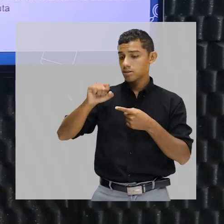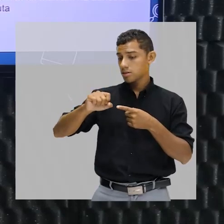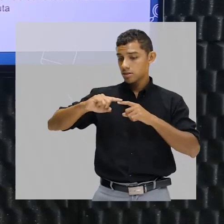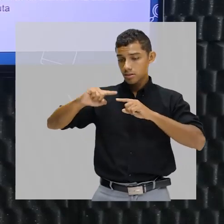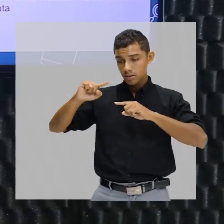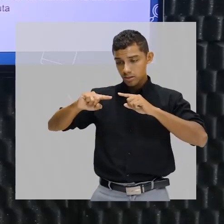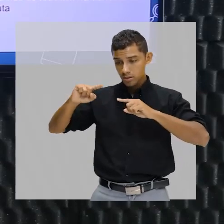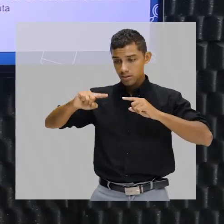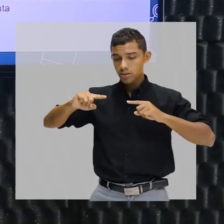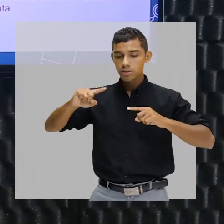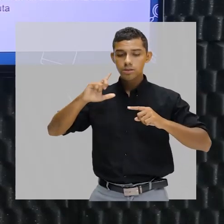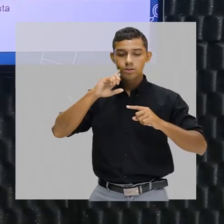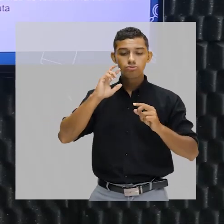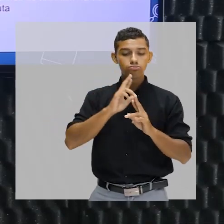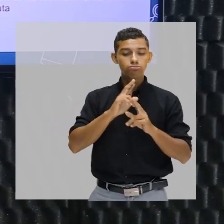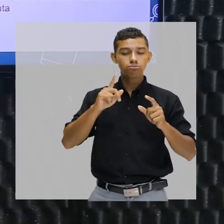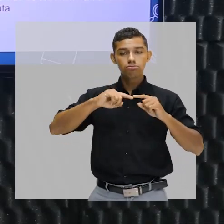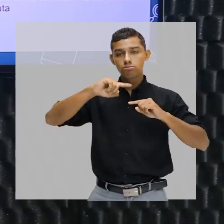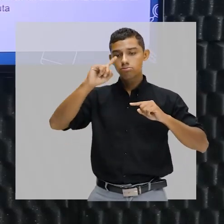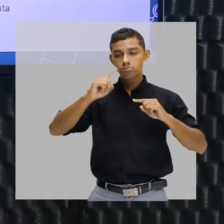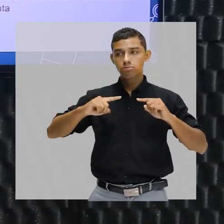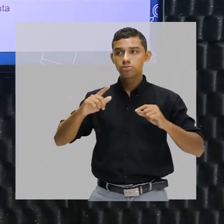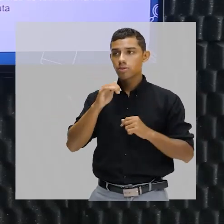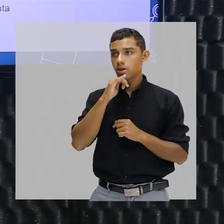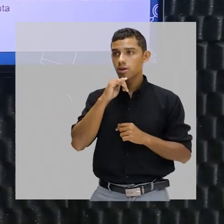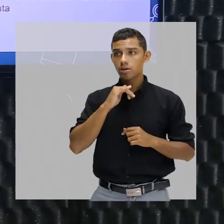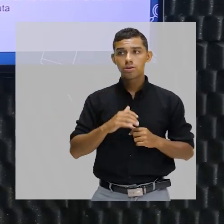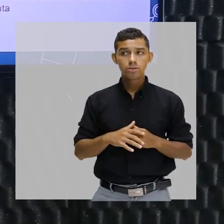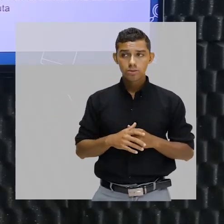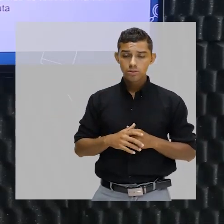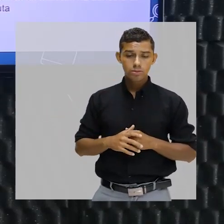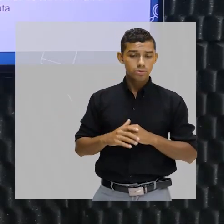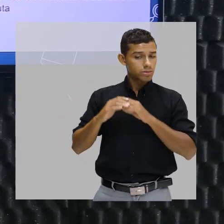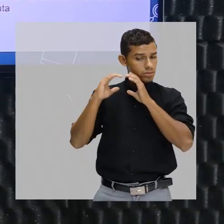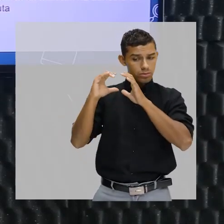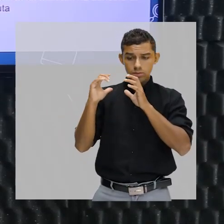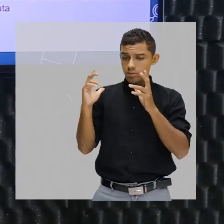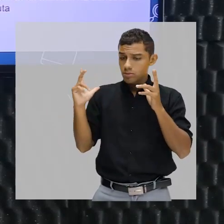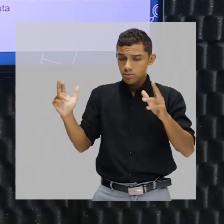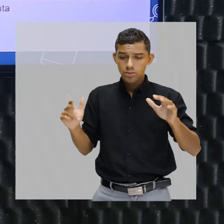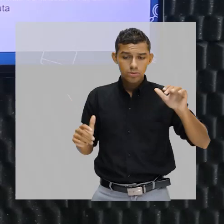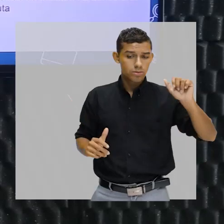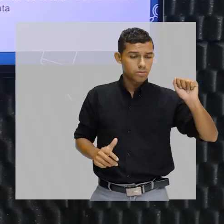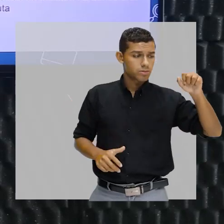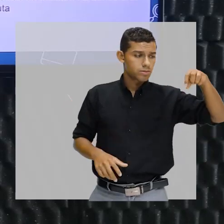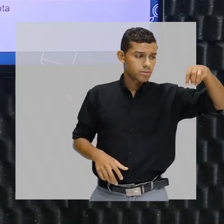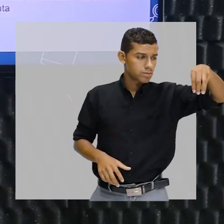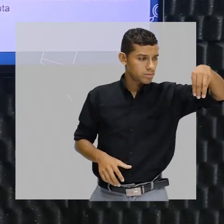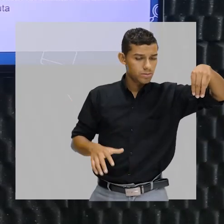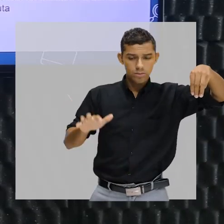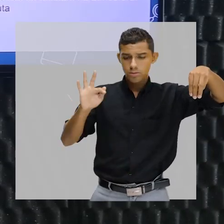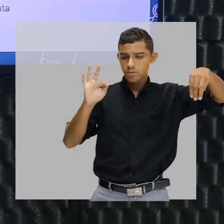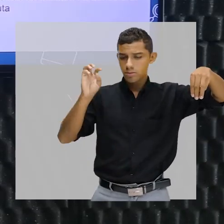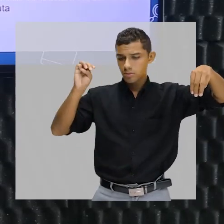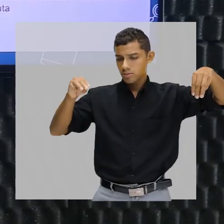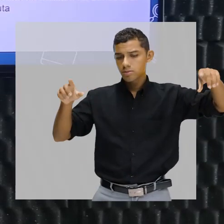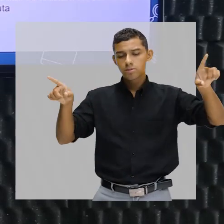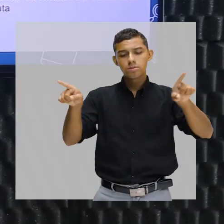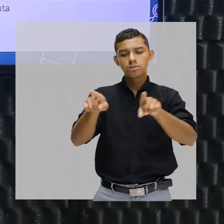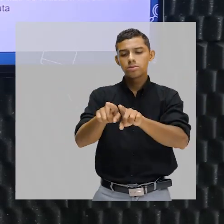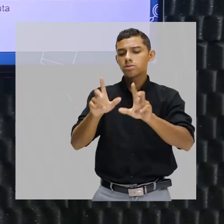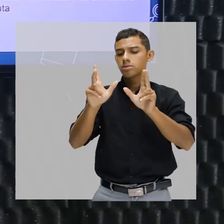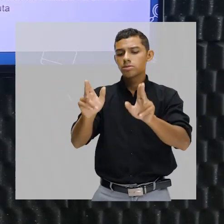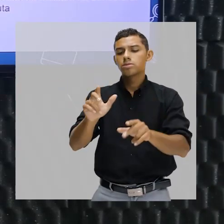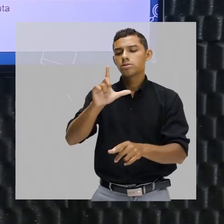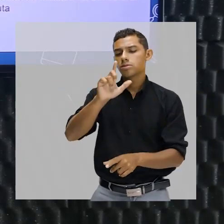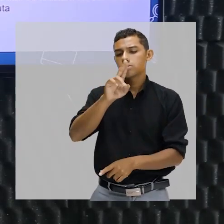Não. As ondas de rádio têm a mesma natureza das ondas, né? Mesma natureza da luz. São